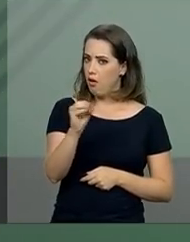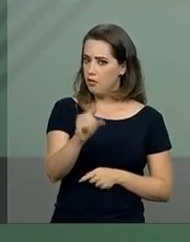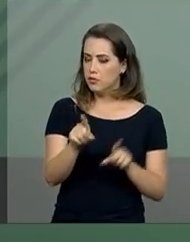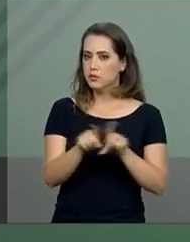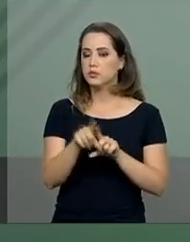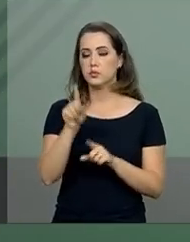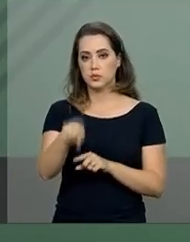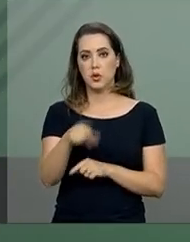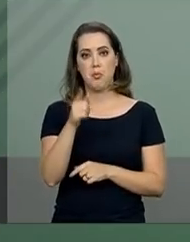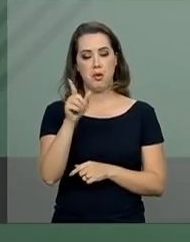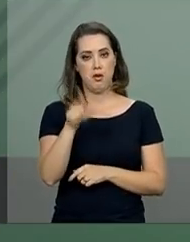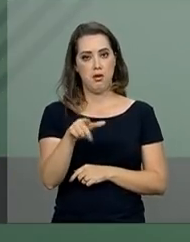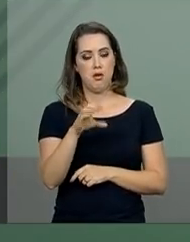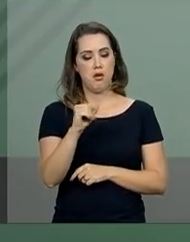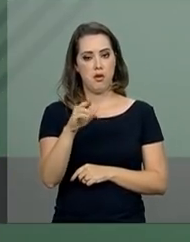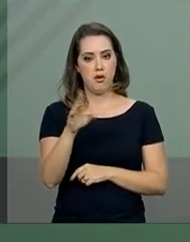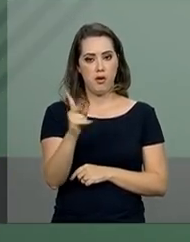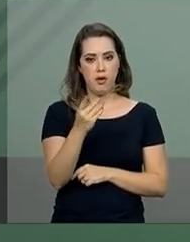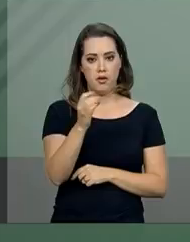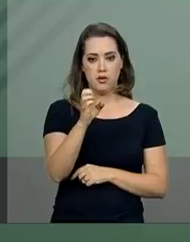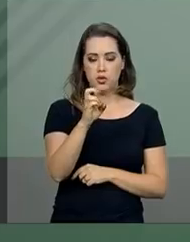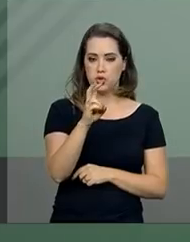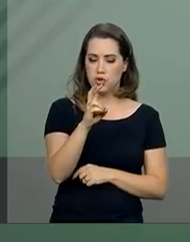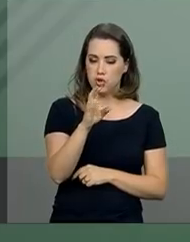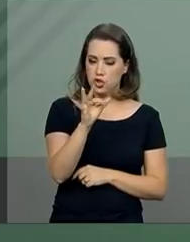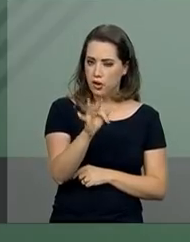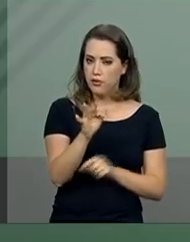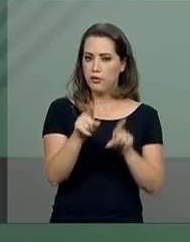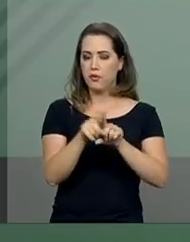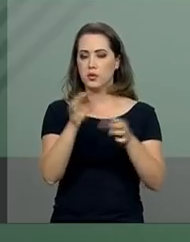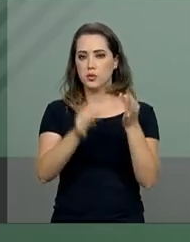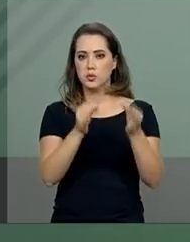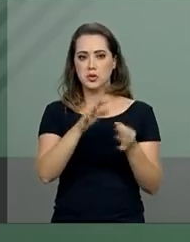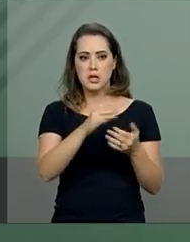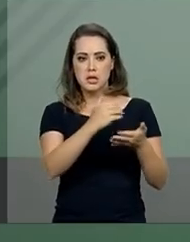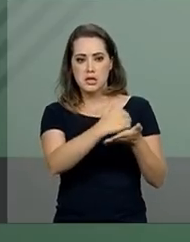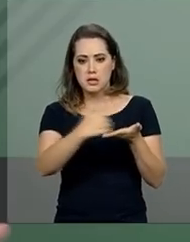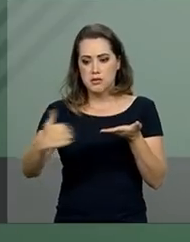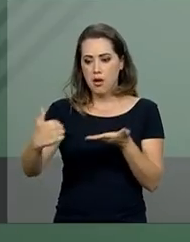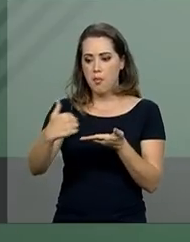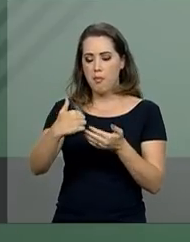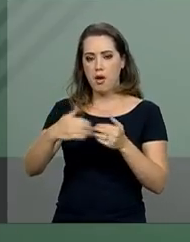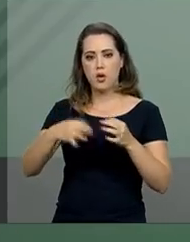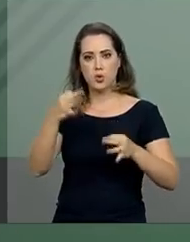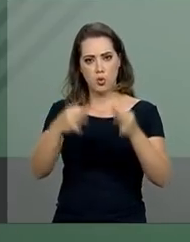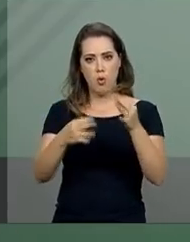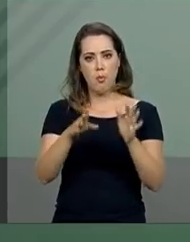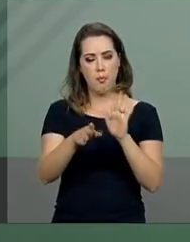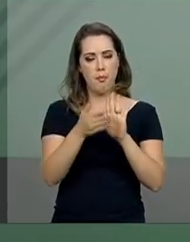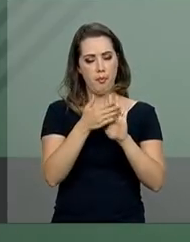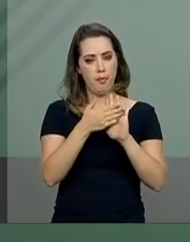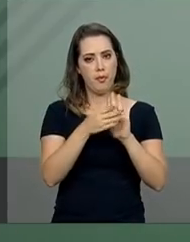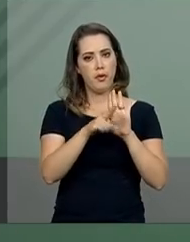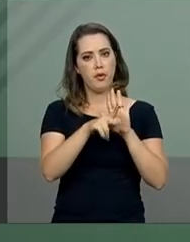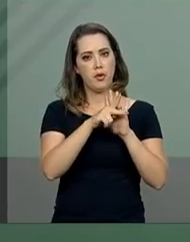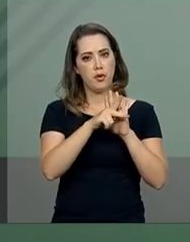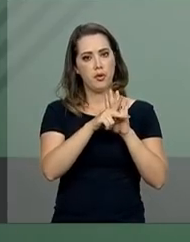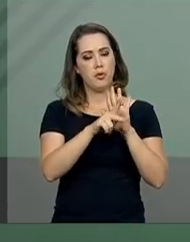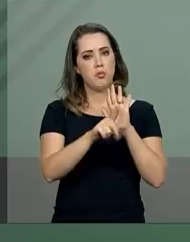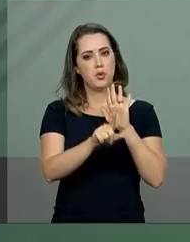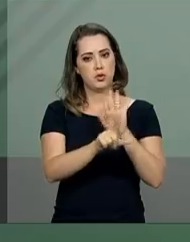subchefe para assuntos jurídicos e parou alguns projetos de lei todos eles conversado dialogado de que